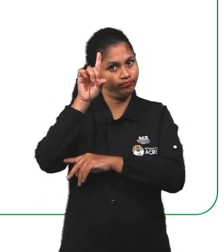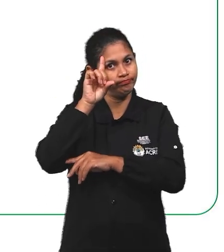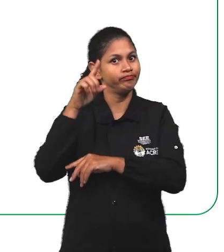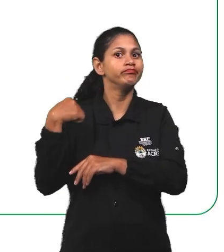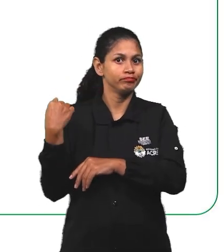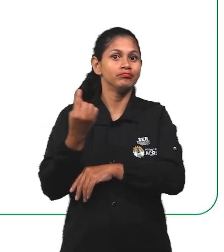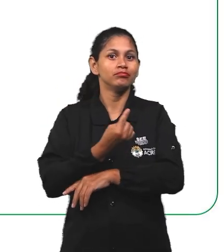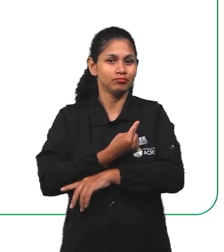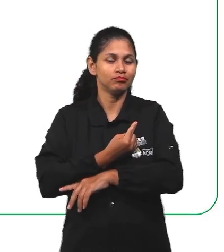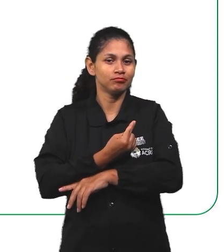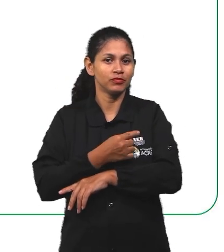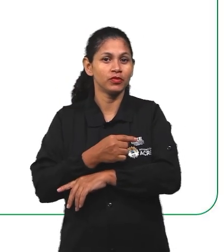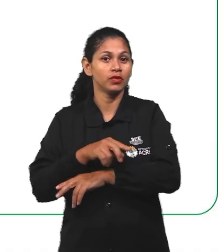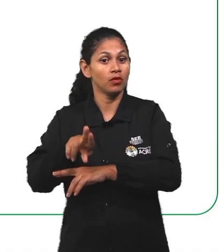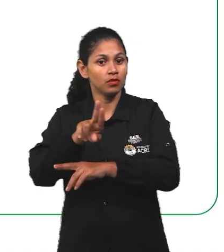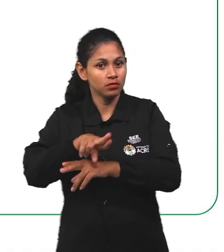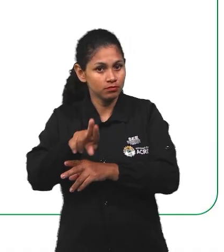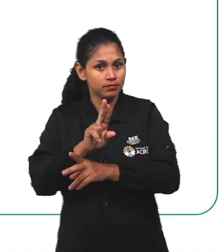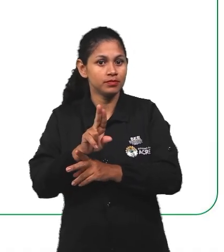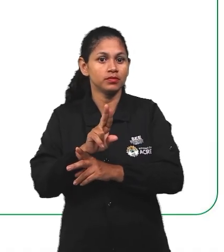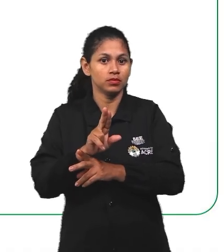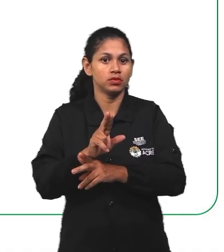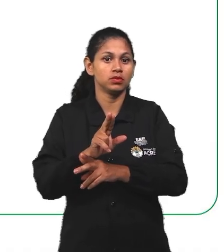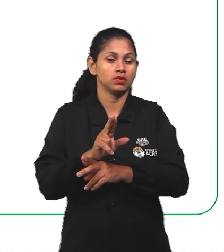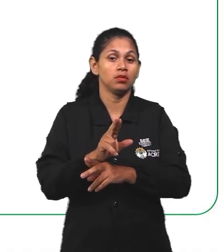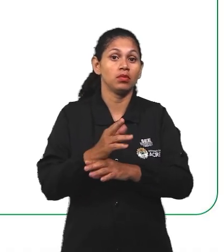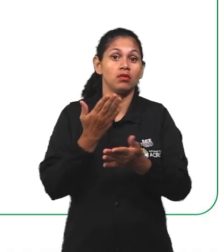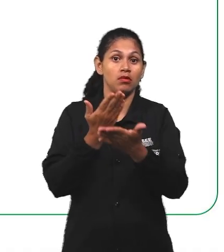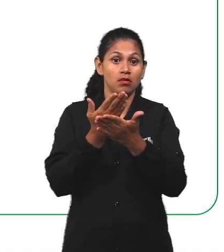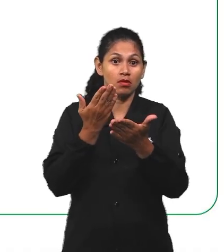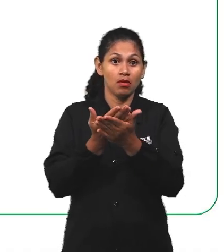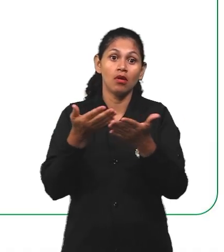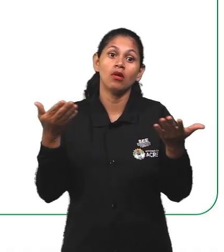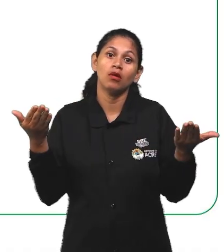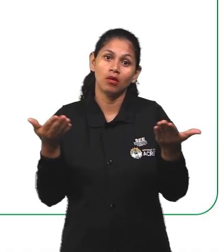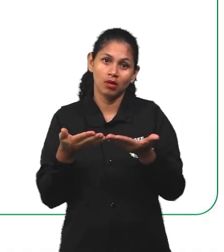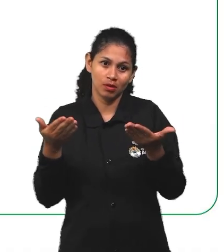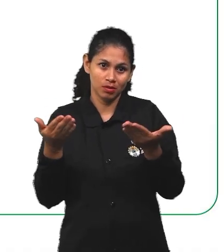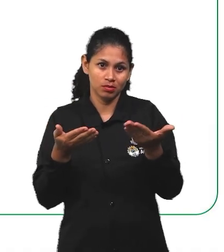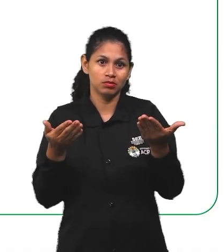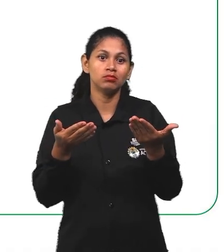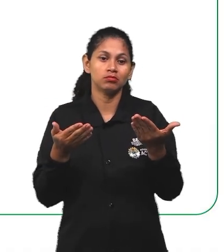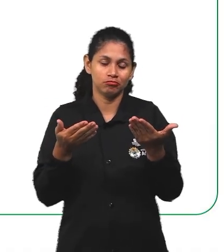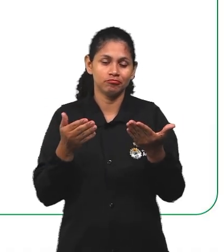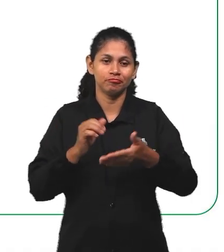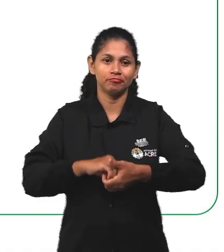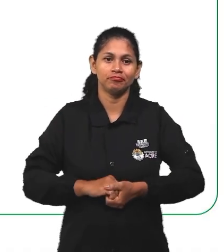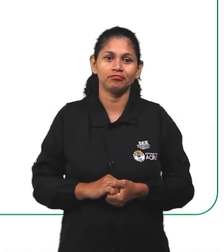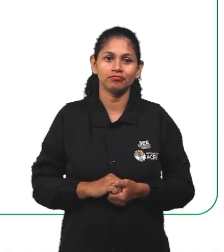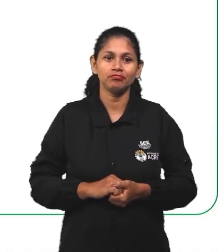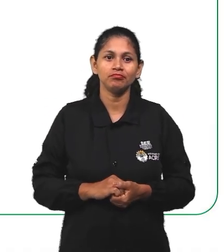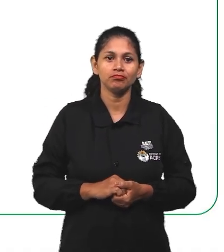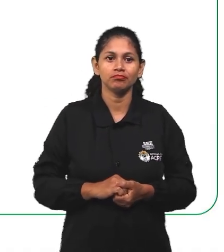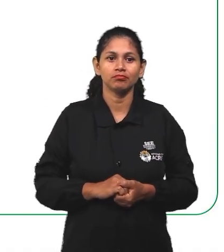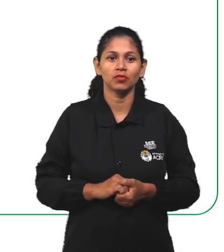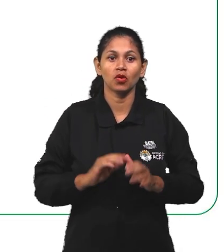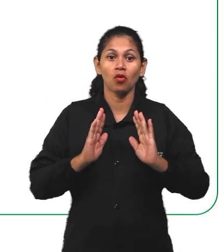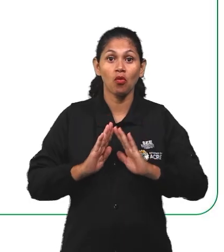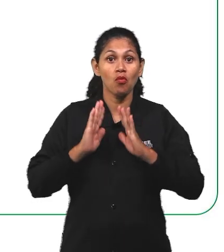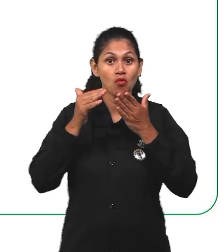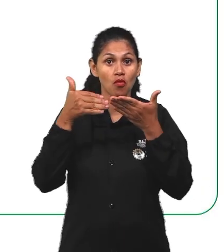essas grandezas vão ser utilizadas para nossa aula. No caso, nós vamos trabalhar com grandezas derivadas, ou